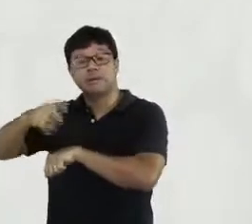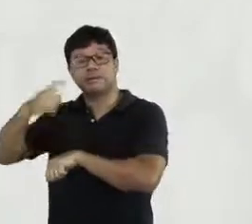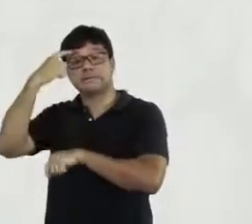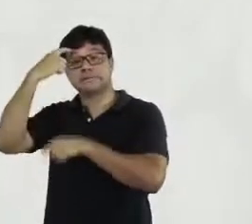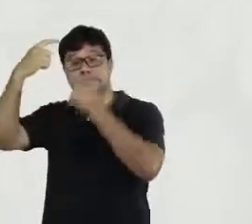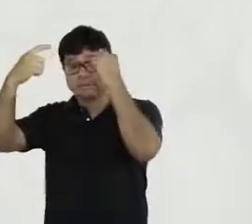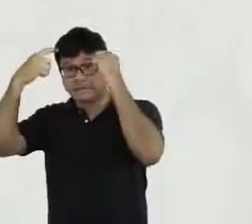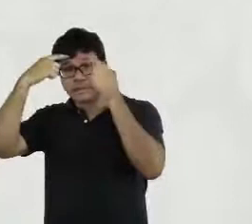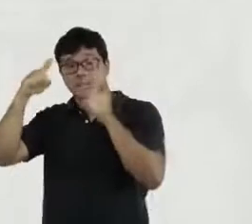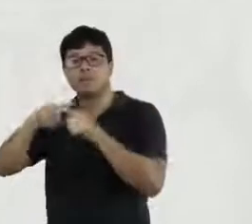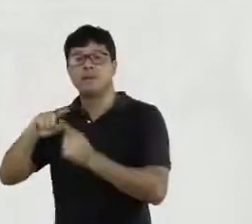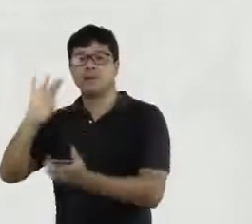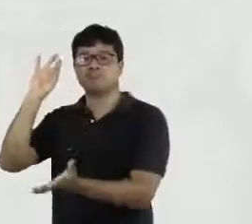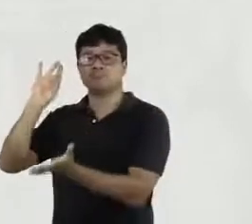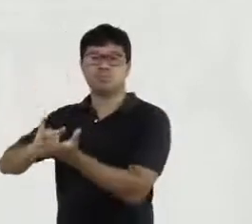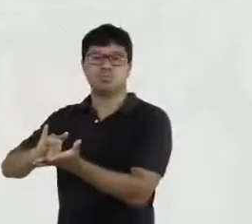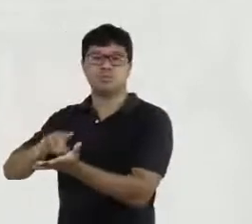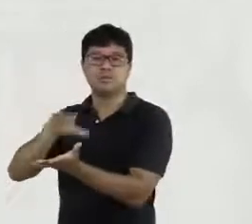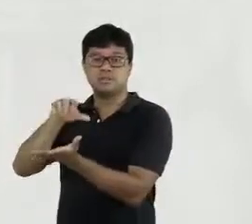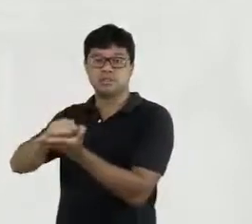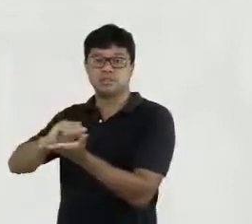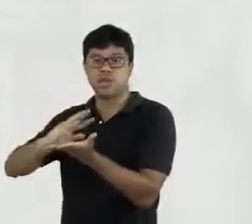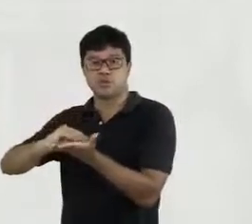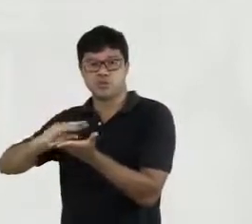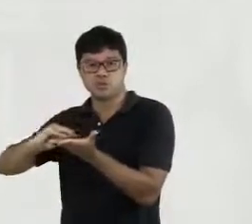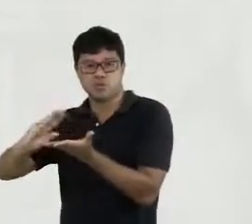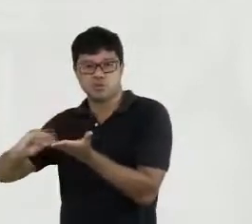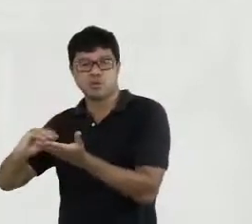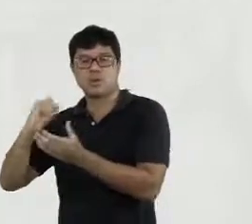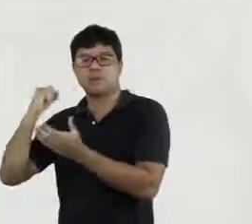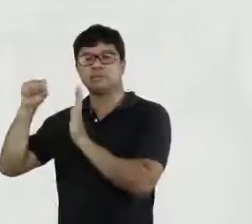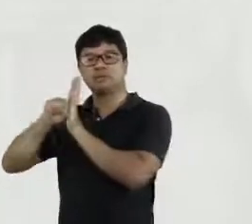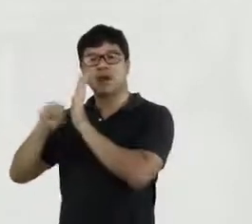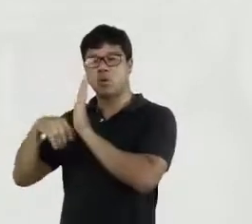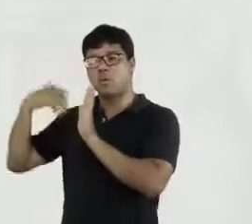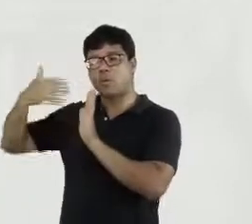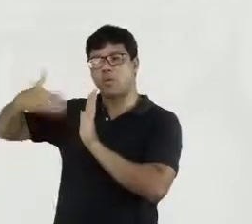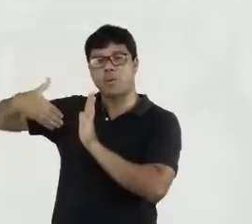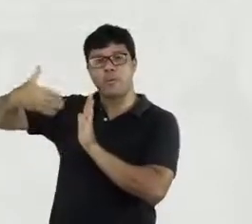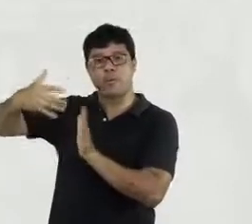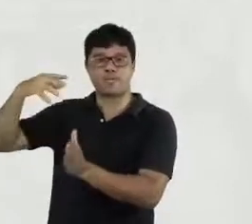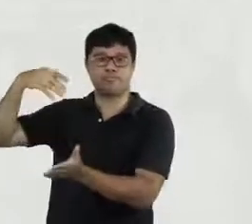as ideias e fatos registradas ao longo dos séculos.